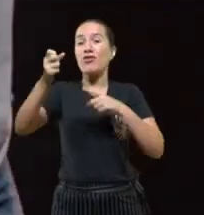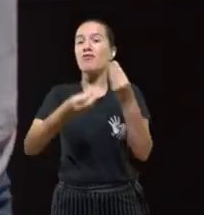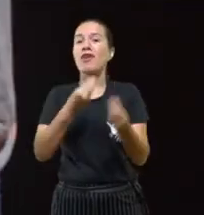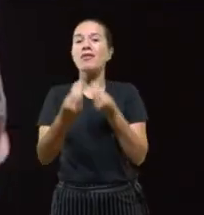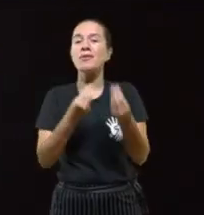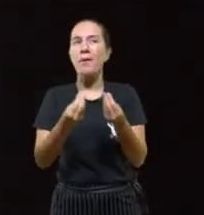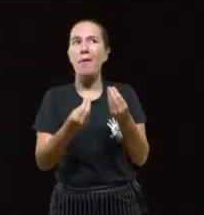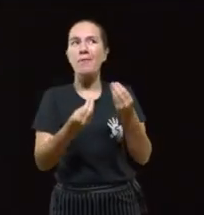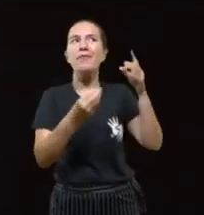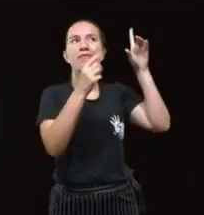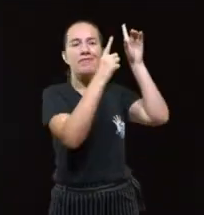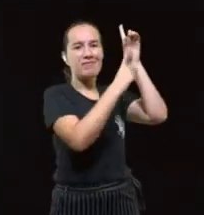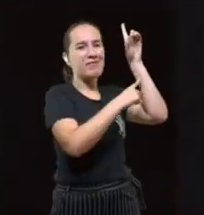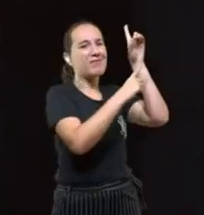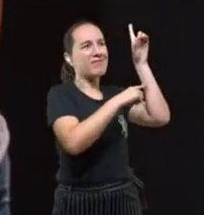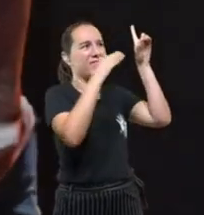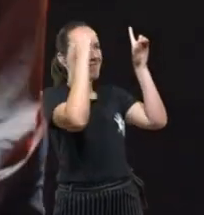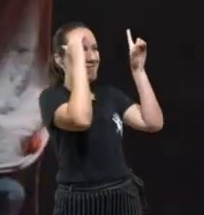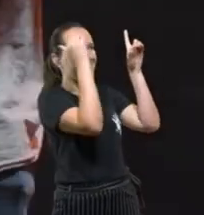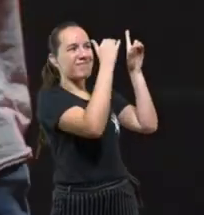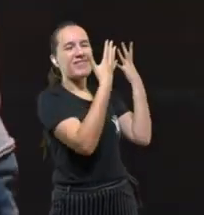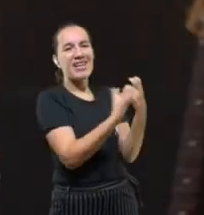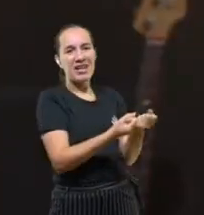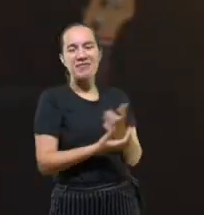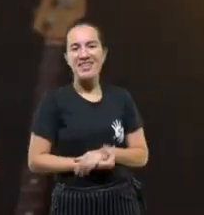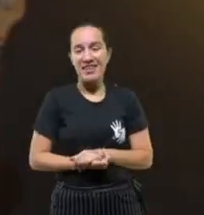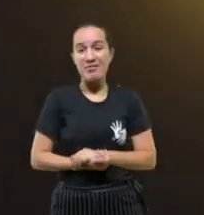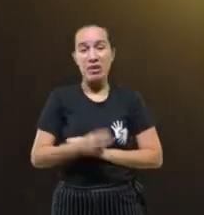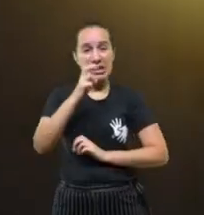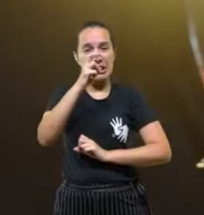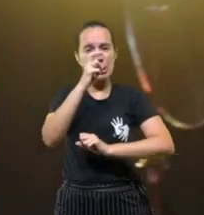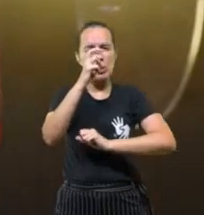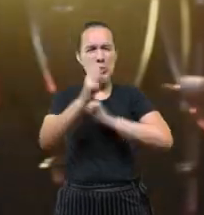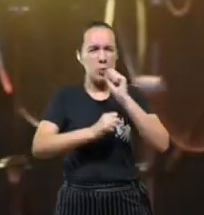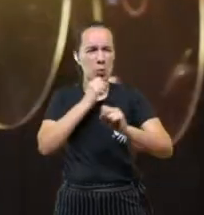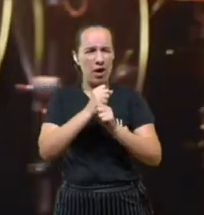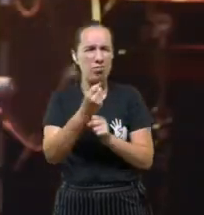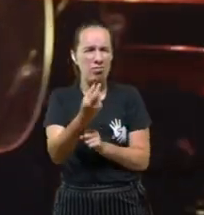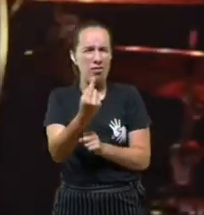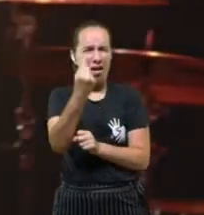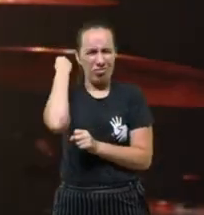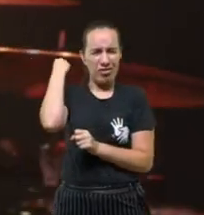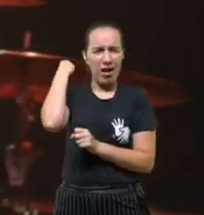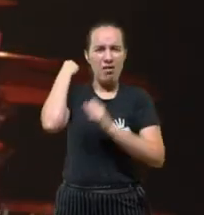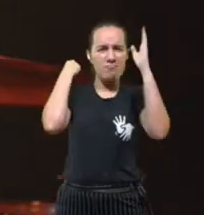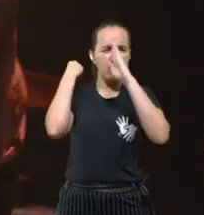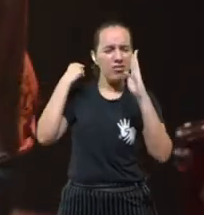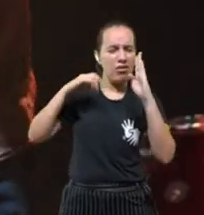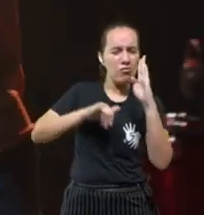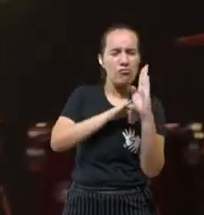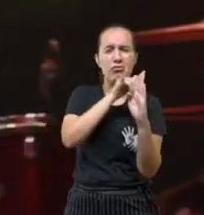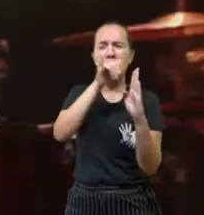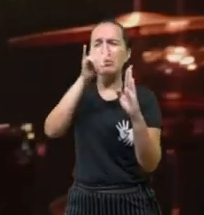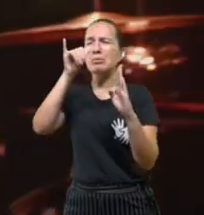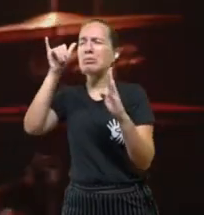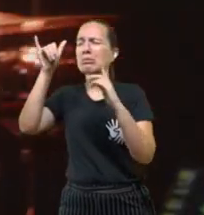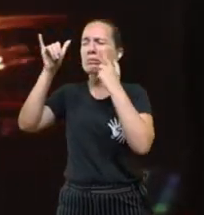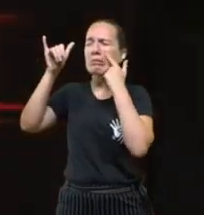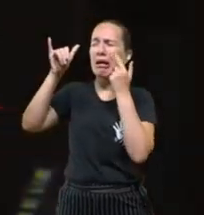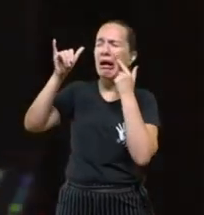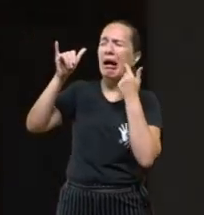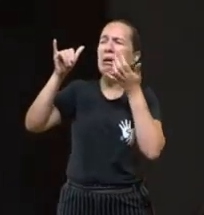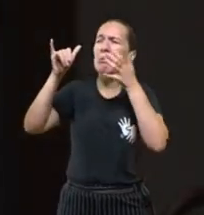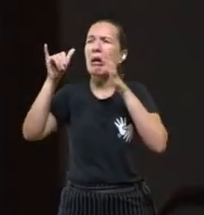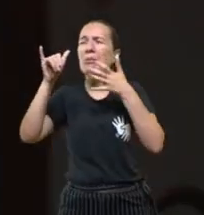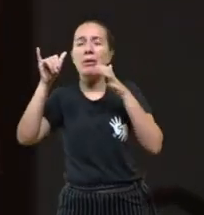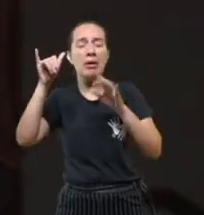E uns 5 anos eu saí do Brasil chorando. Então